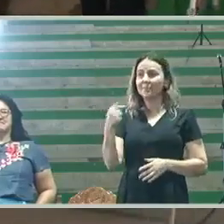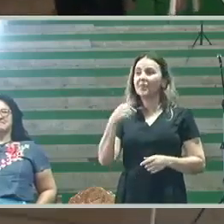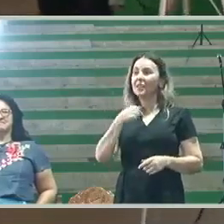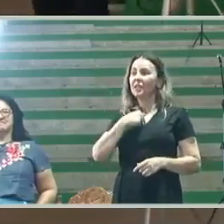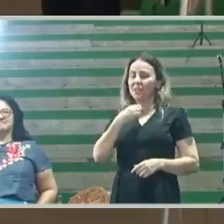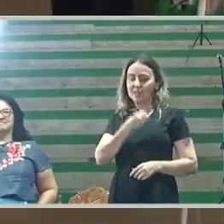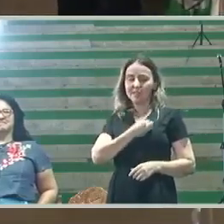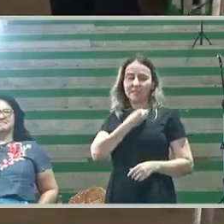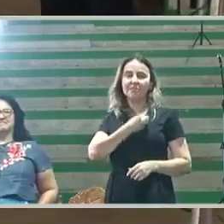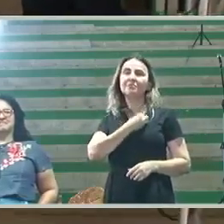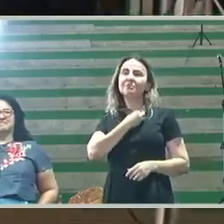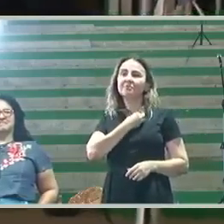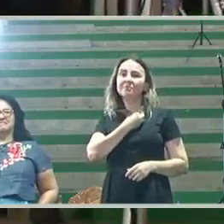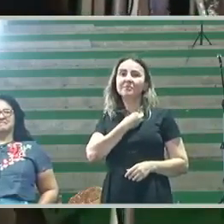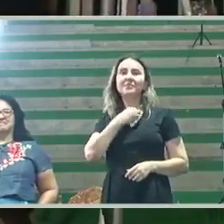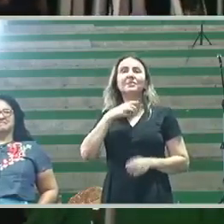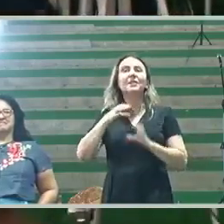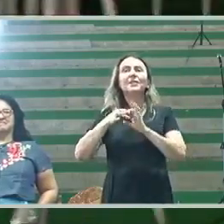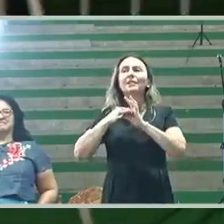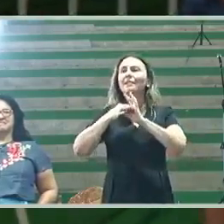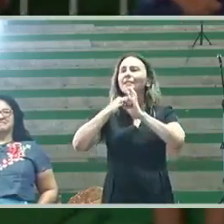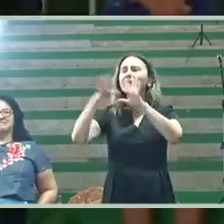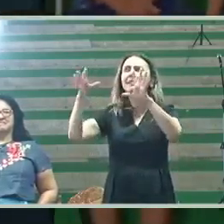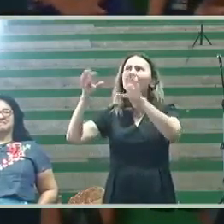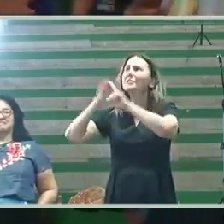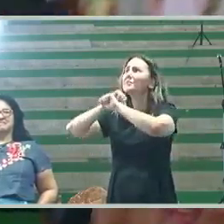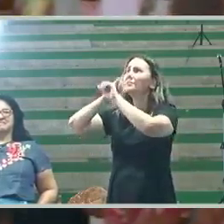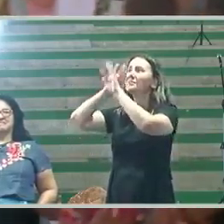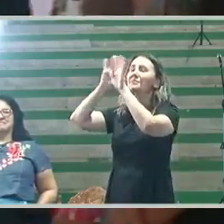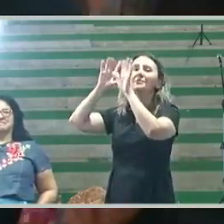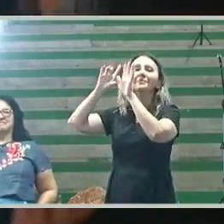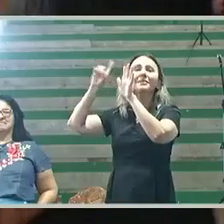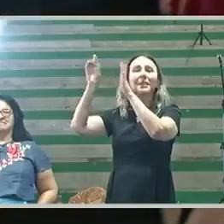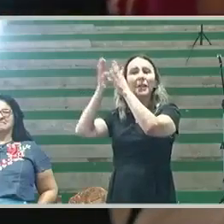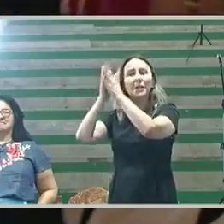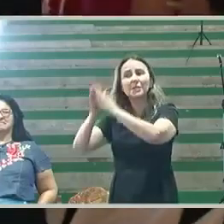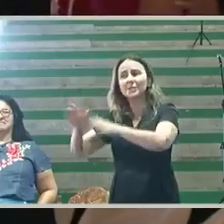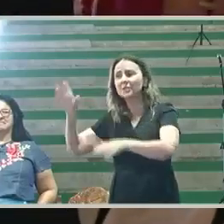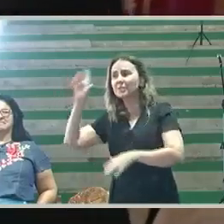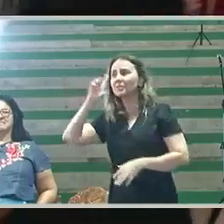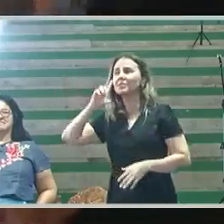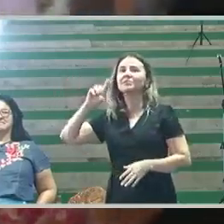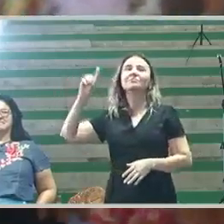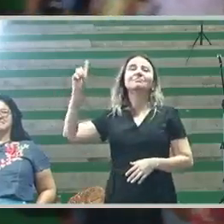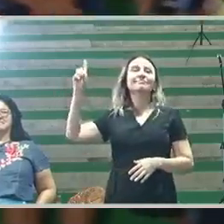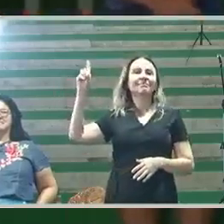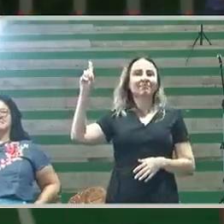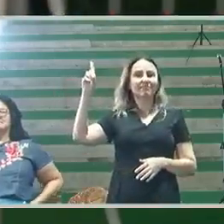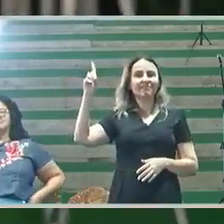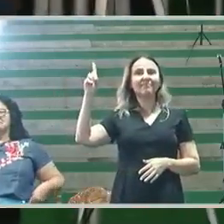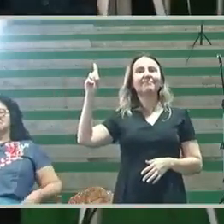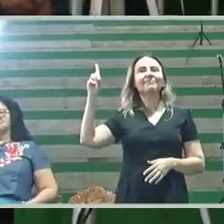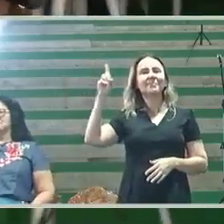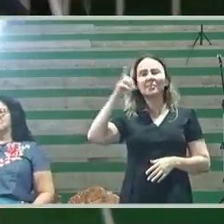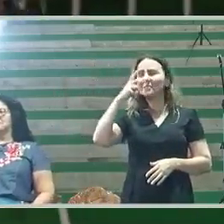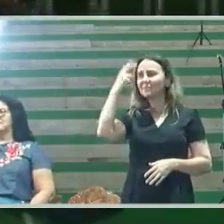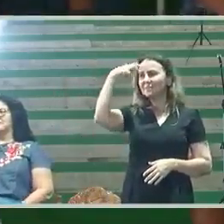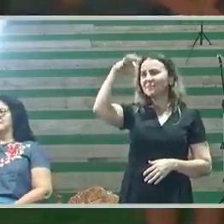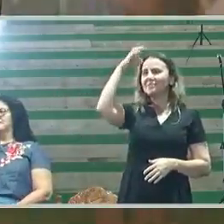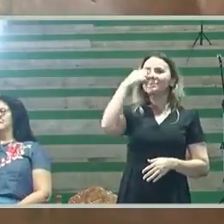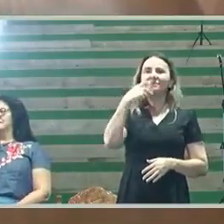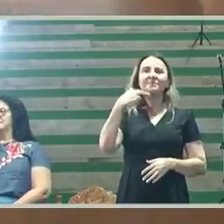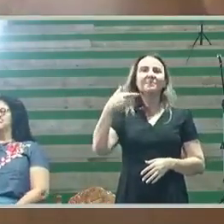glória ainda. Sai da beira, sai da beira, sai da beira, sai da